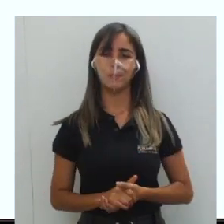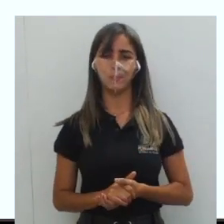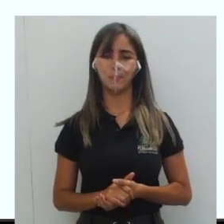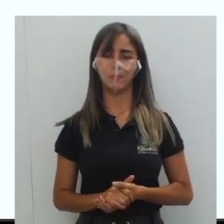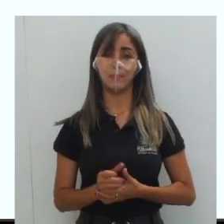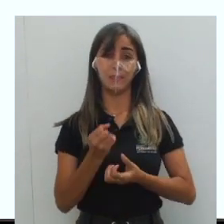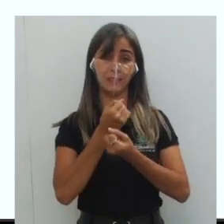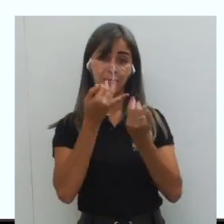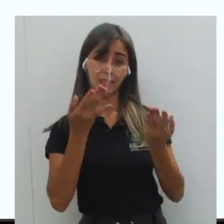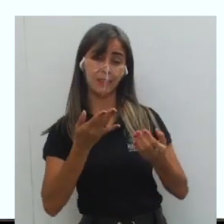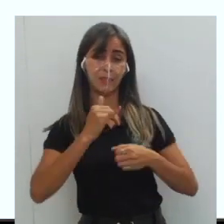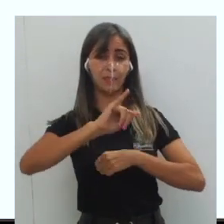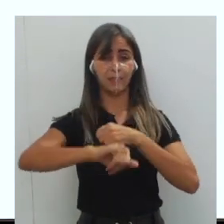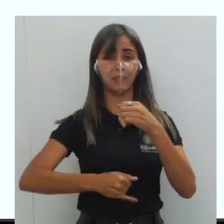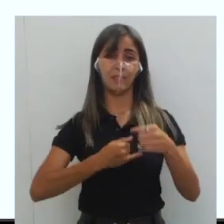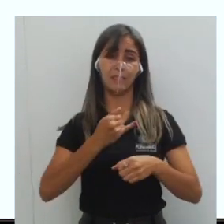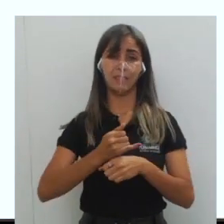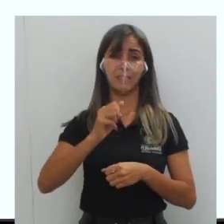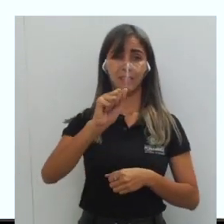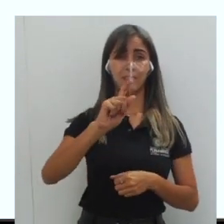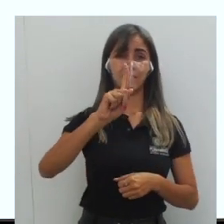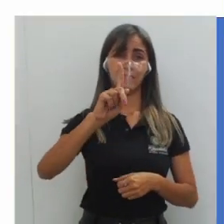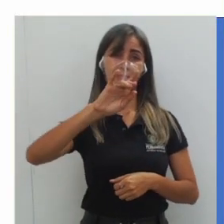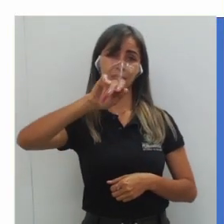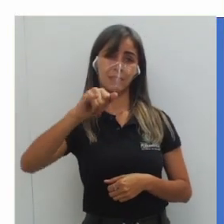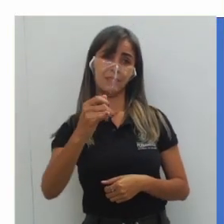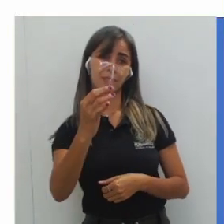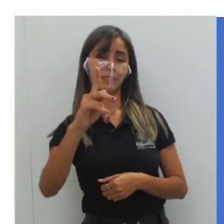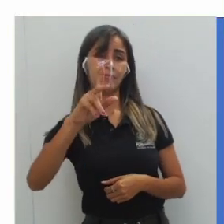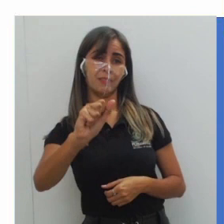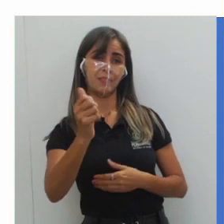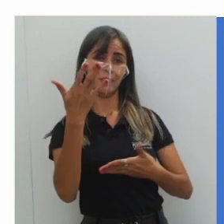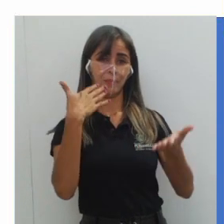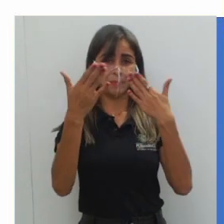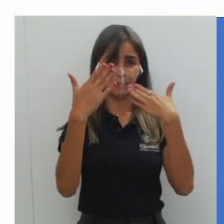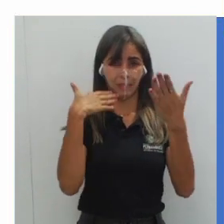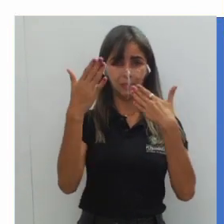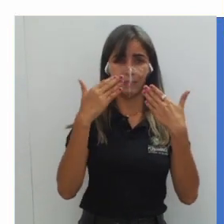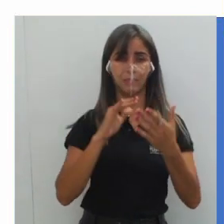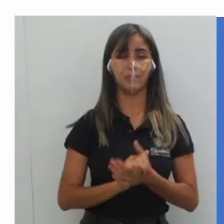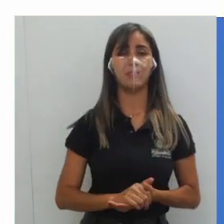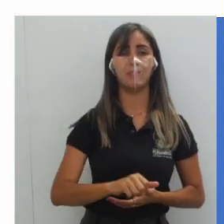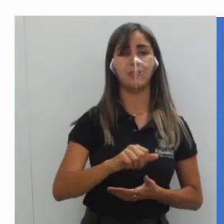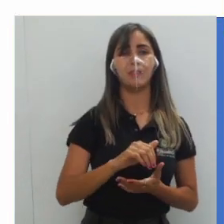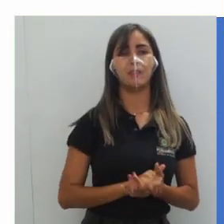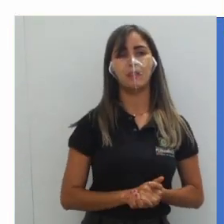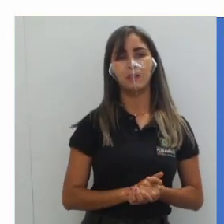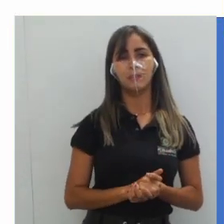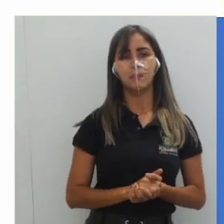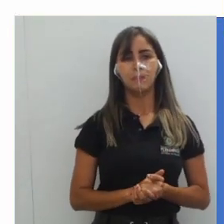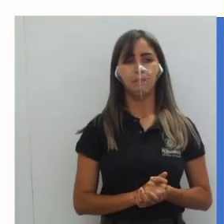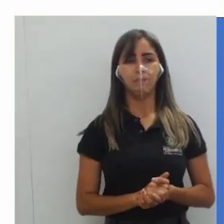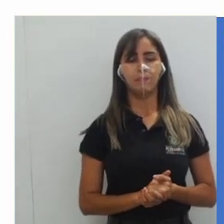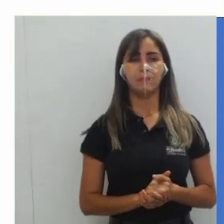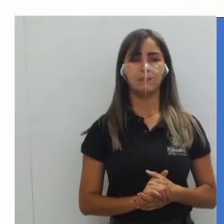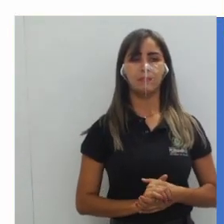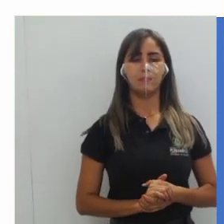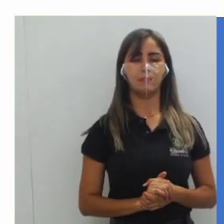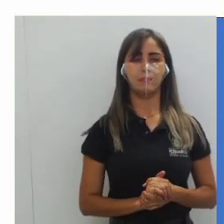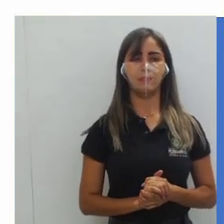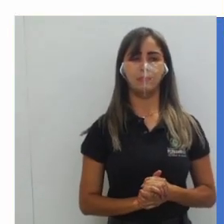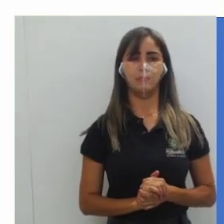aula. Então, os adjetivos que a gente tem aí são os comparativos. Compare one